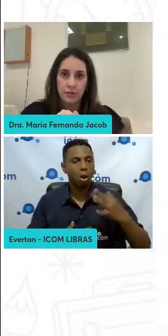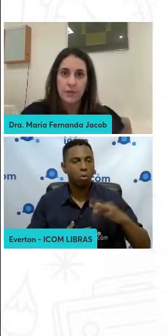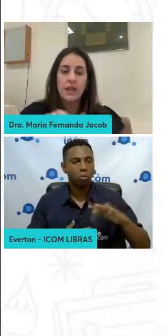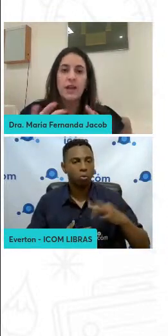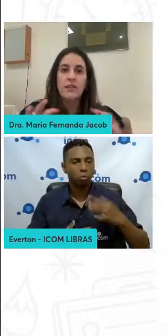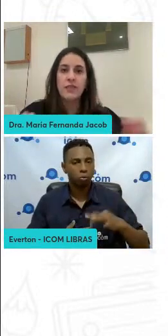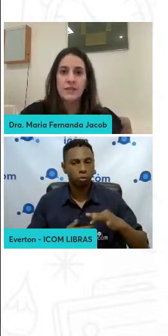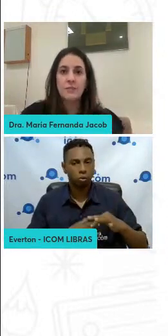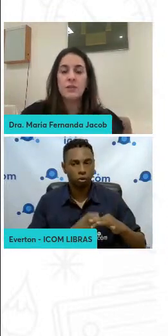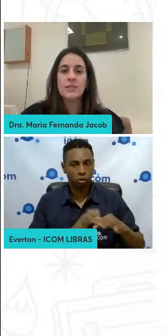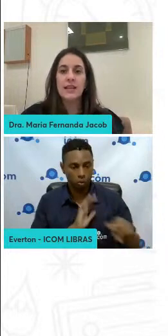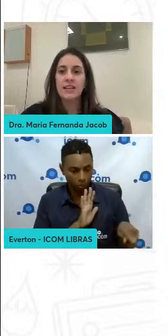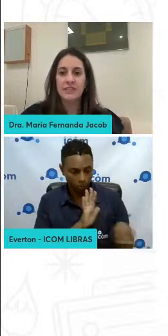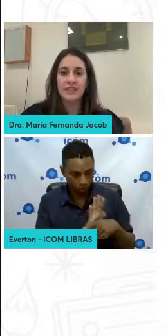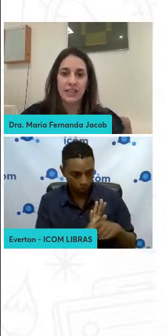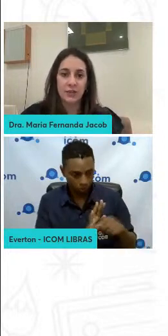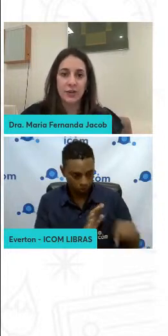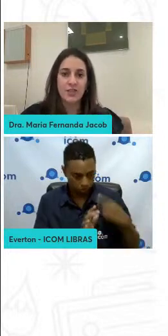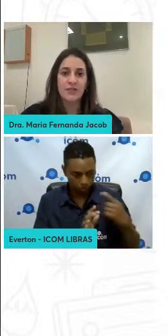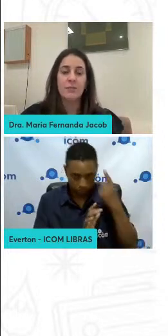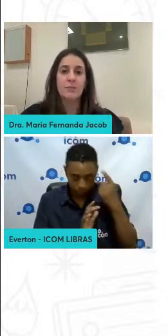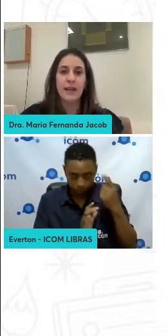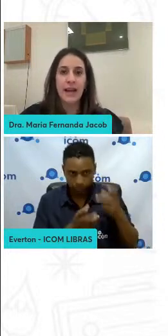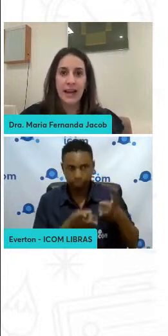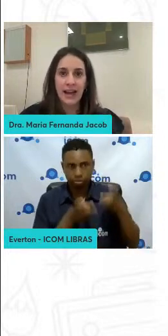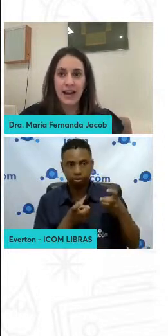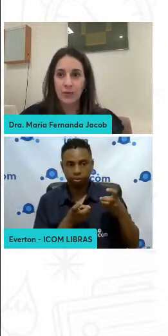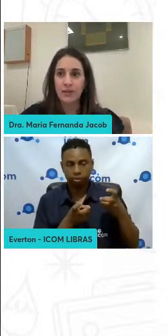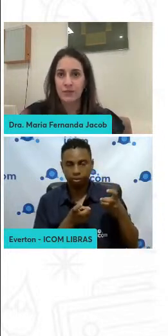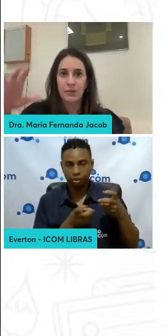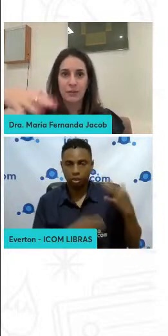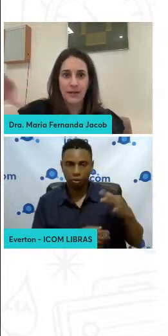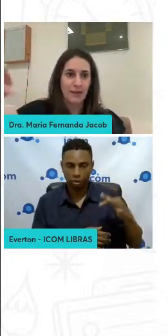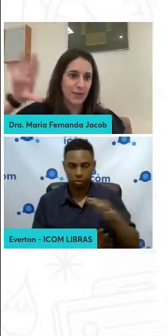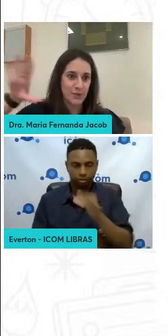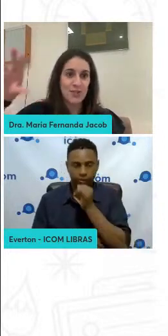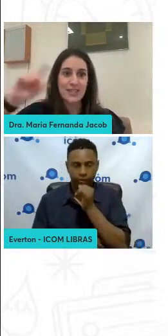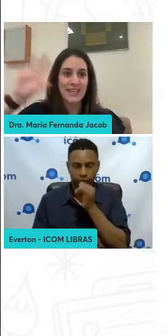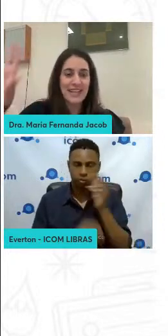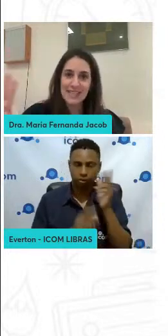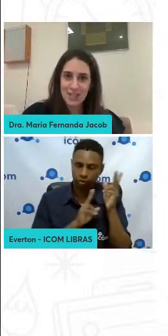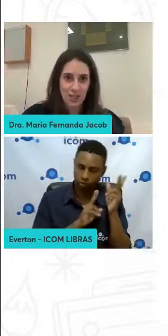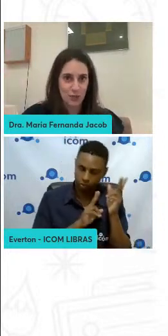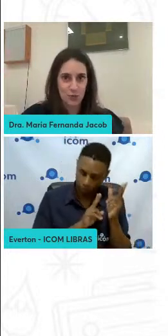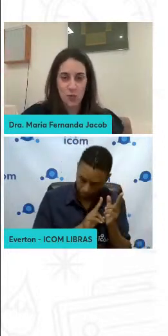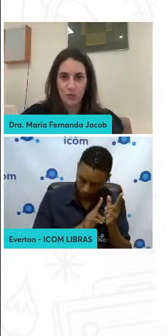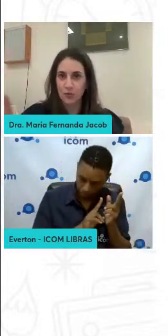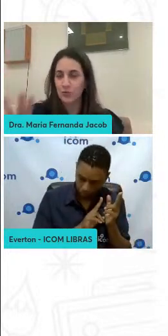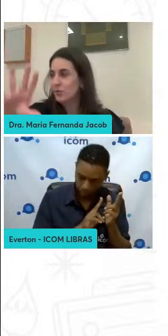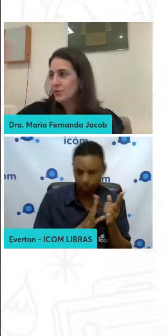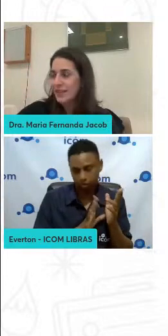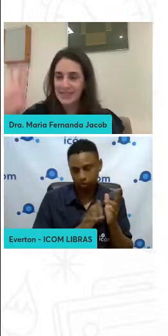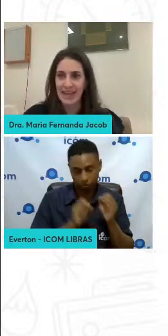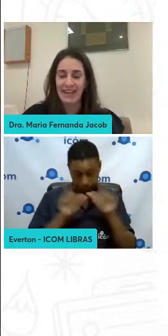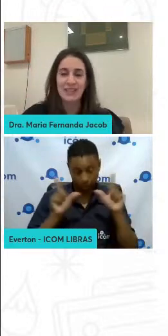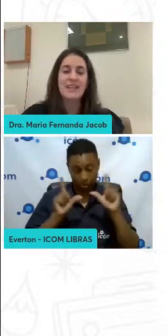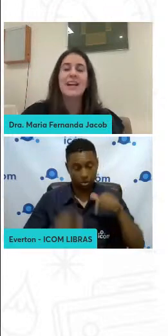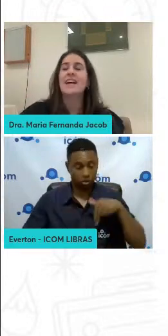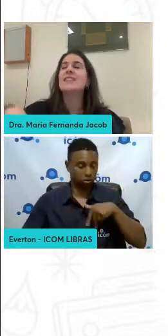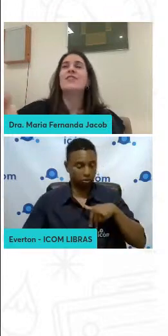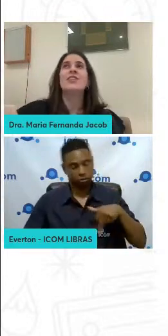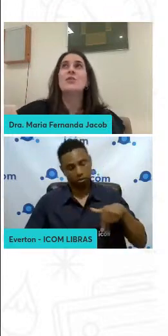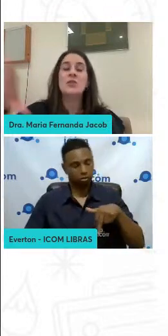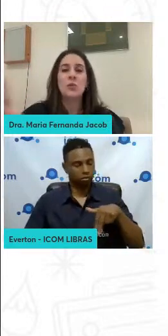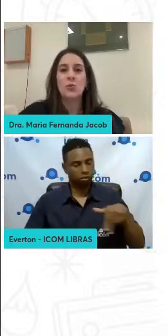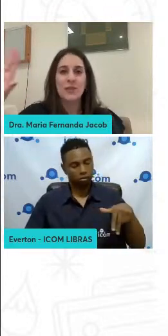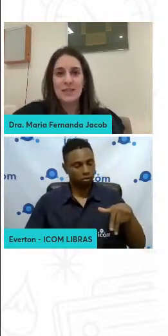de dor. Sabe quando você levanta à noite, vai beber água à noite, você nem acende a luz da sala,